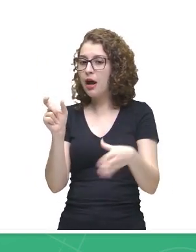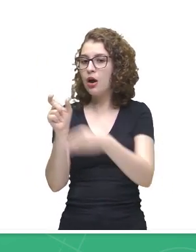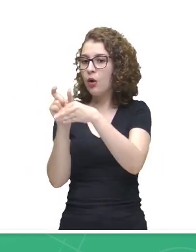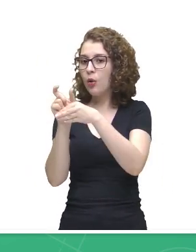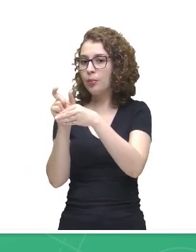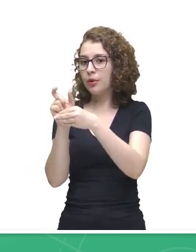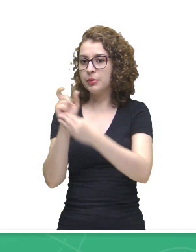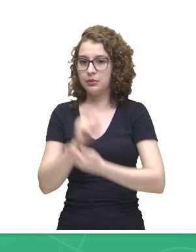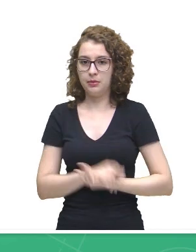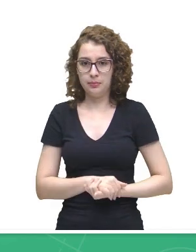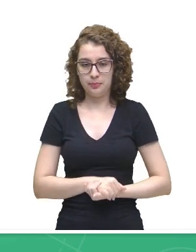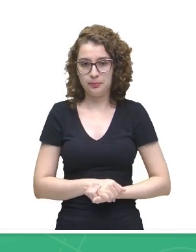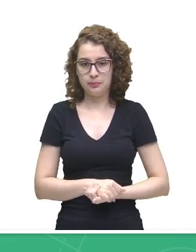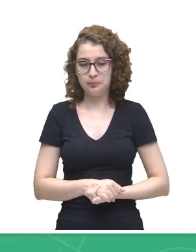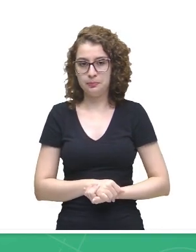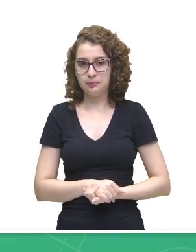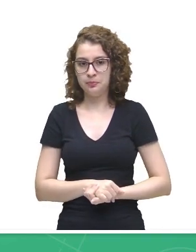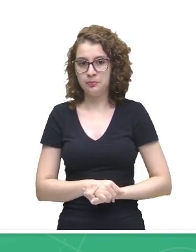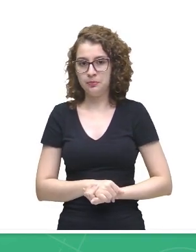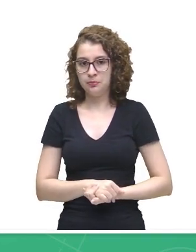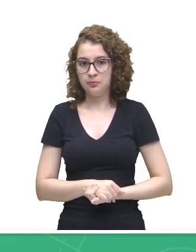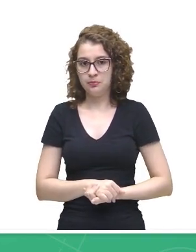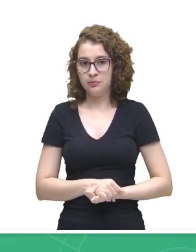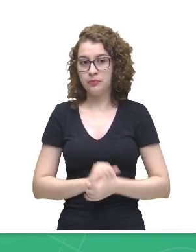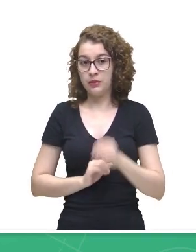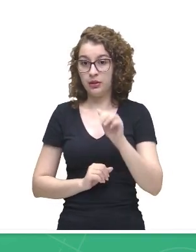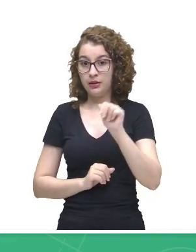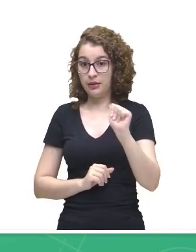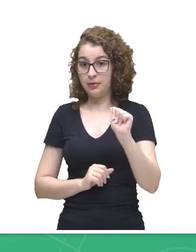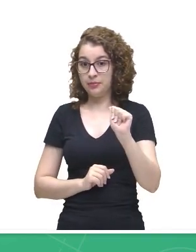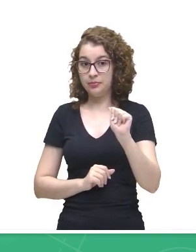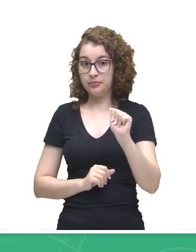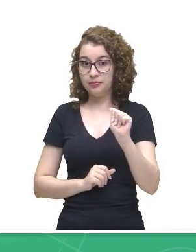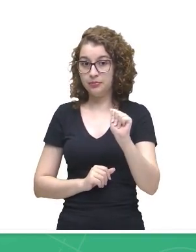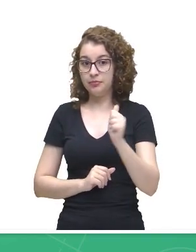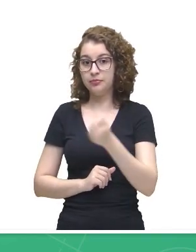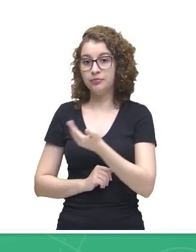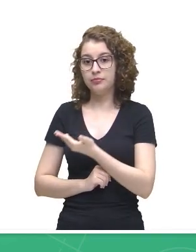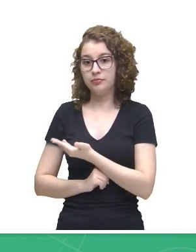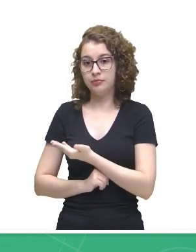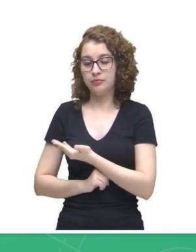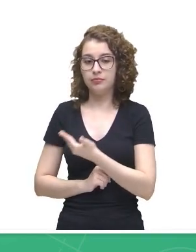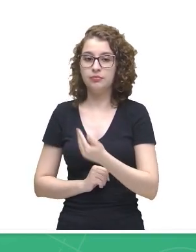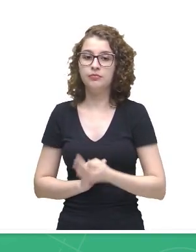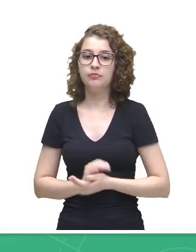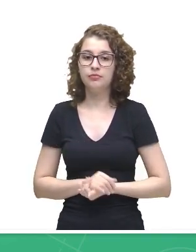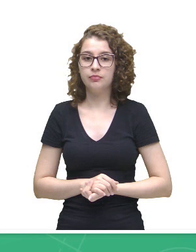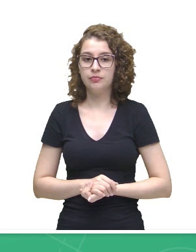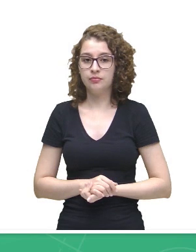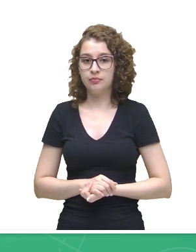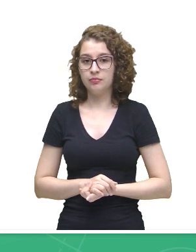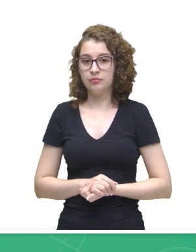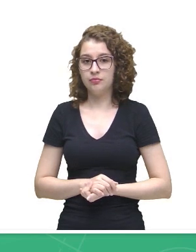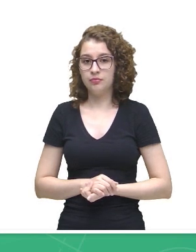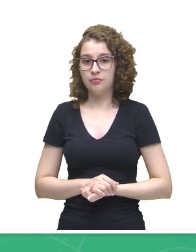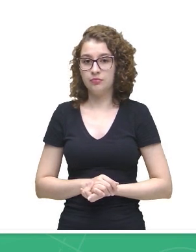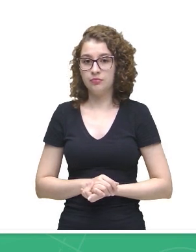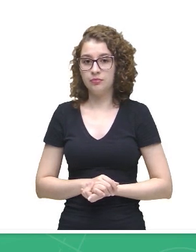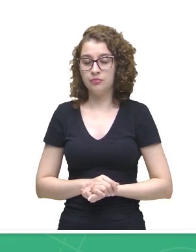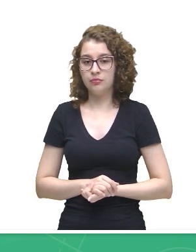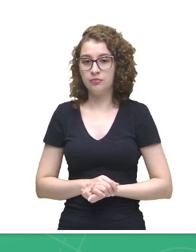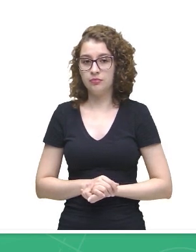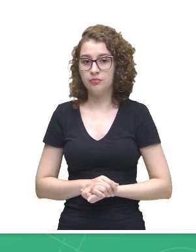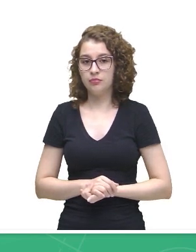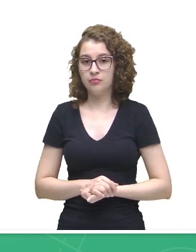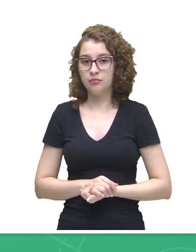Acompanhem. Na letra A, I'm going to the park with Rachel, Vic. Como assim, né? Então,